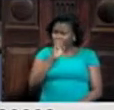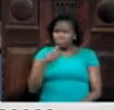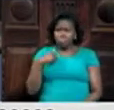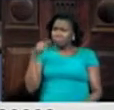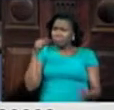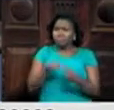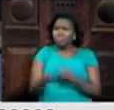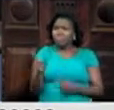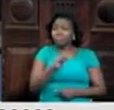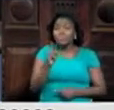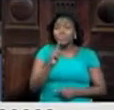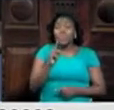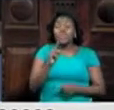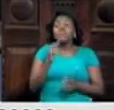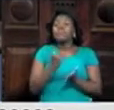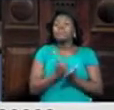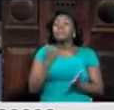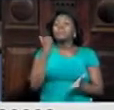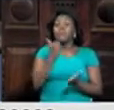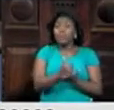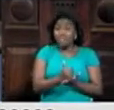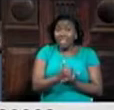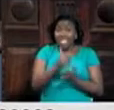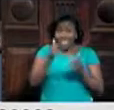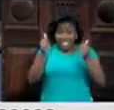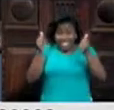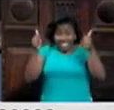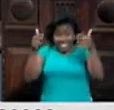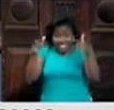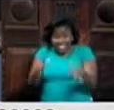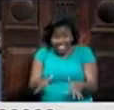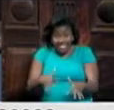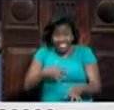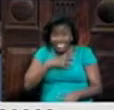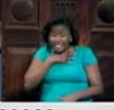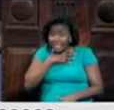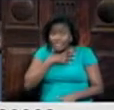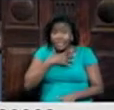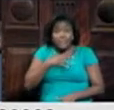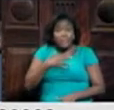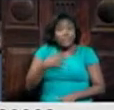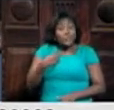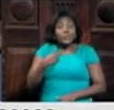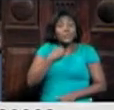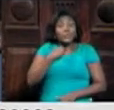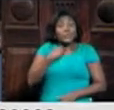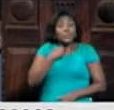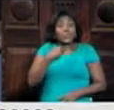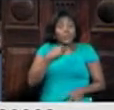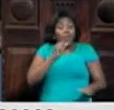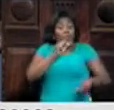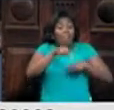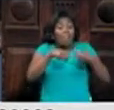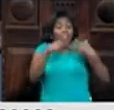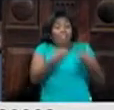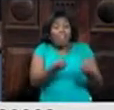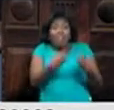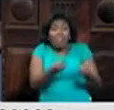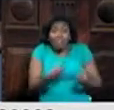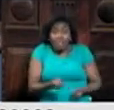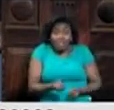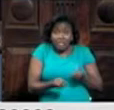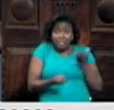da SEDAI, mais do que isso. A crise não pode legitimar o cometimento